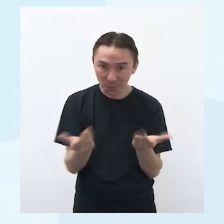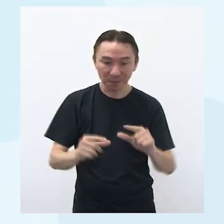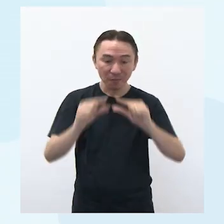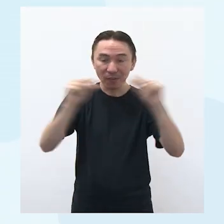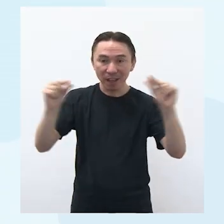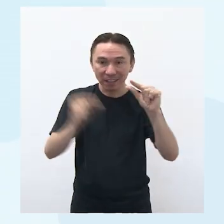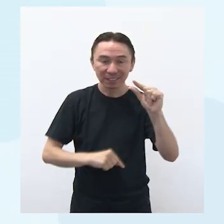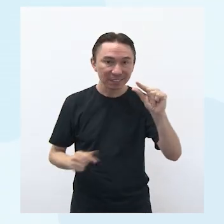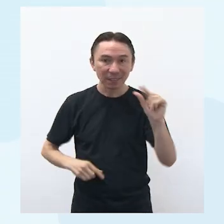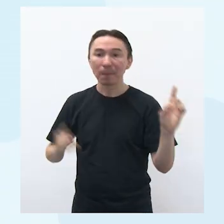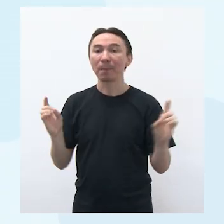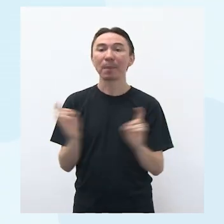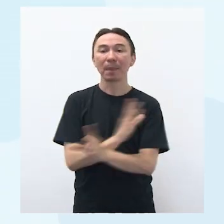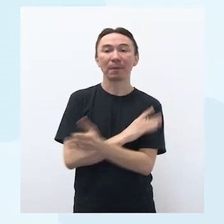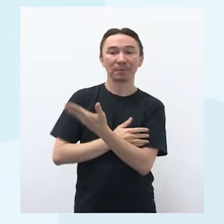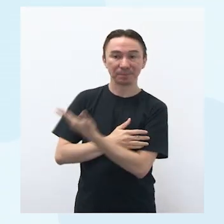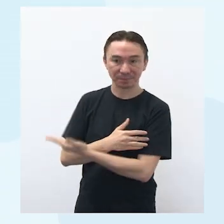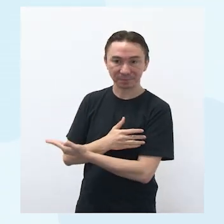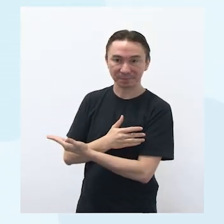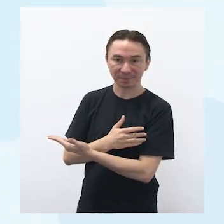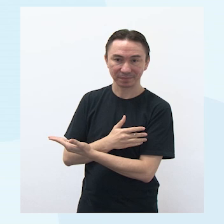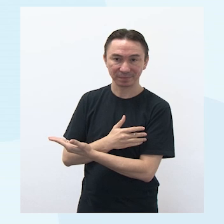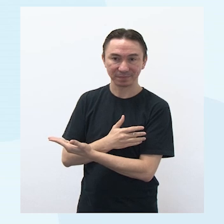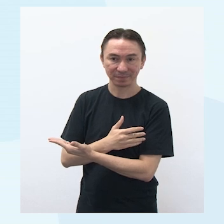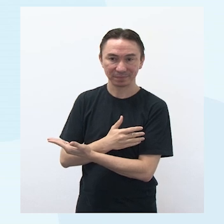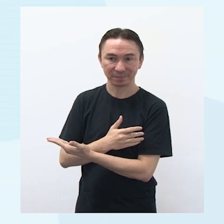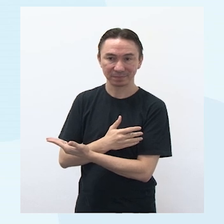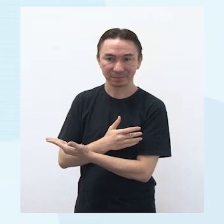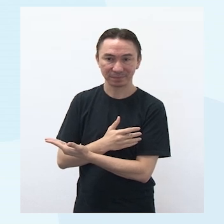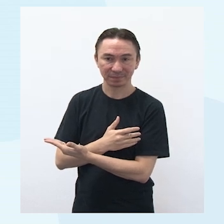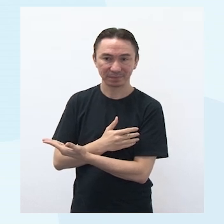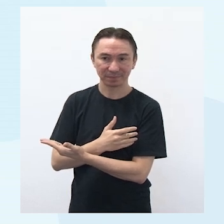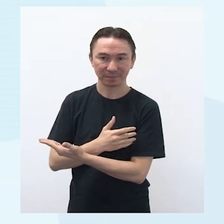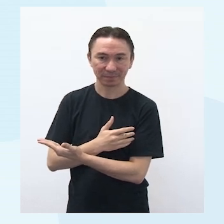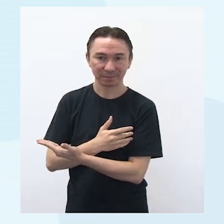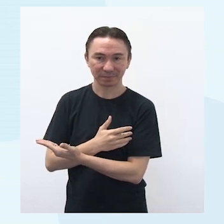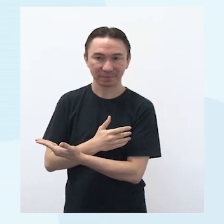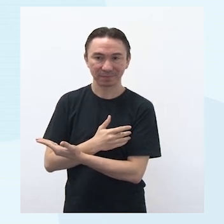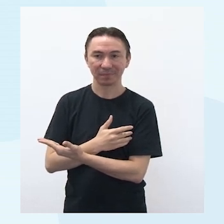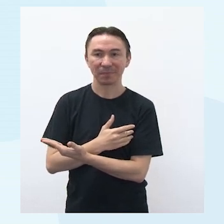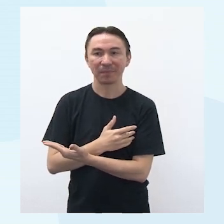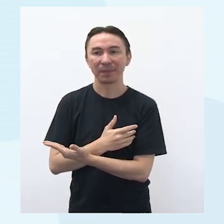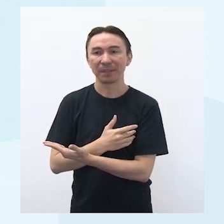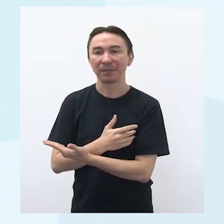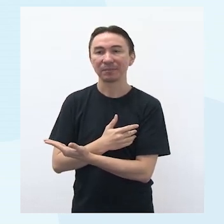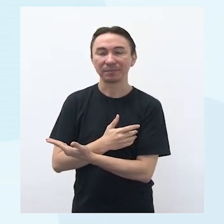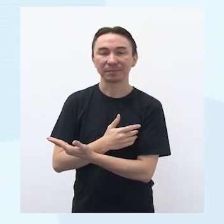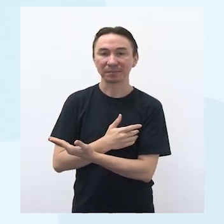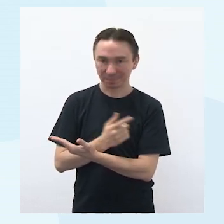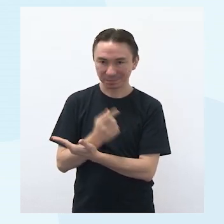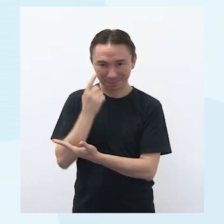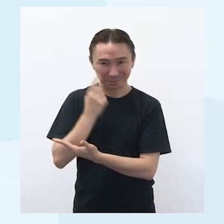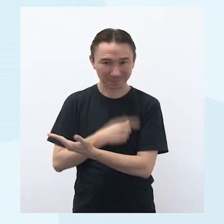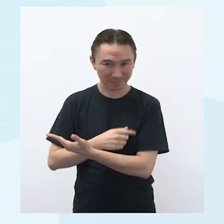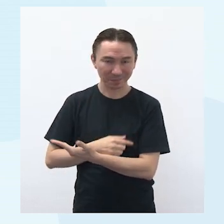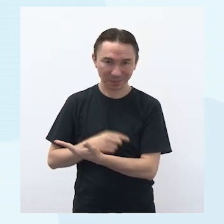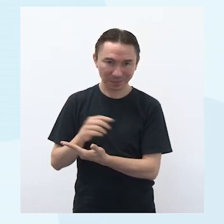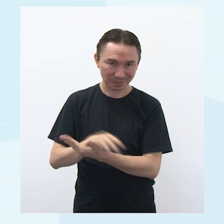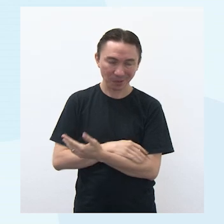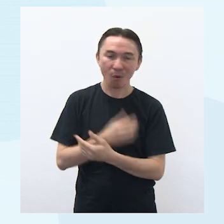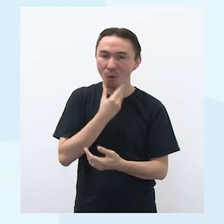não poderia ser diferente. Também é uma frase aí atribuída ao Heráclito de Éfeso. Vocês vão ver que a Edna é fã do